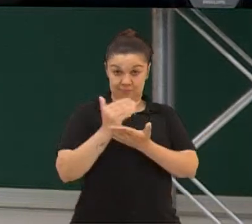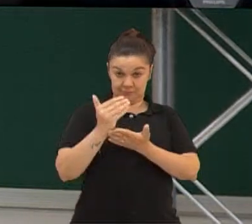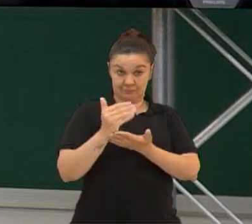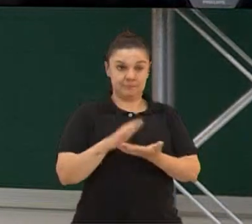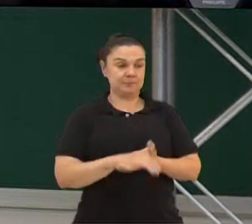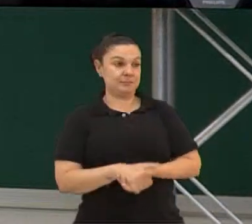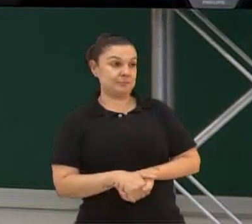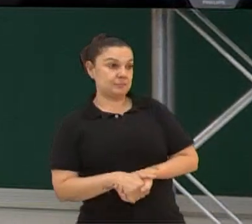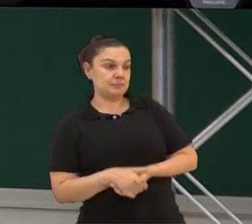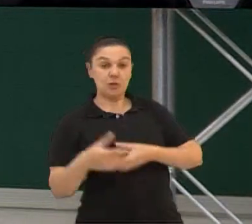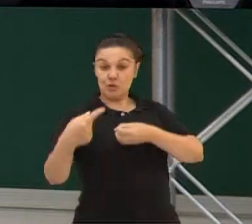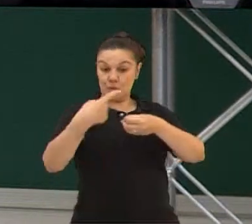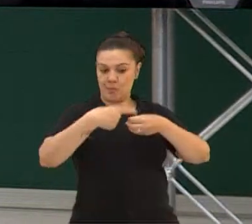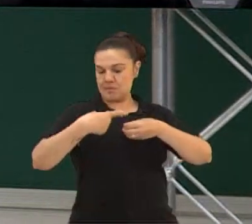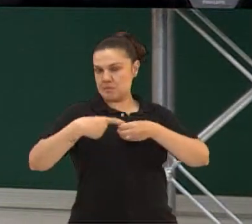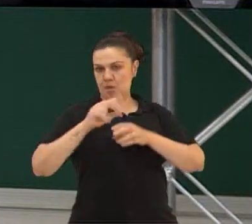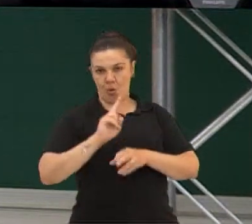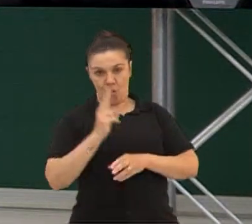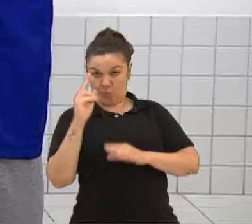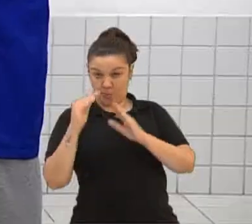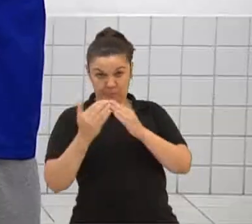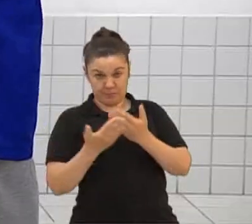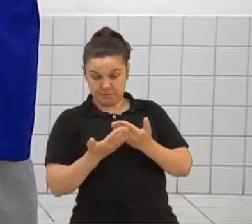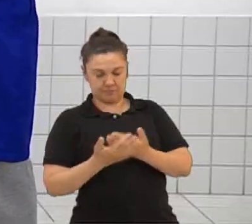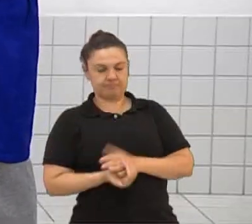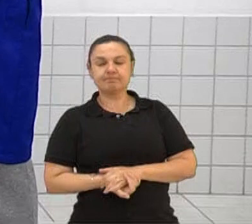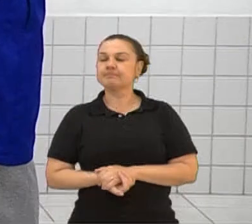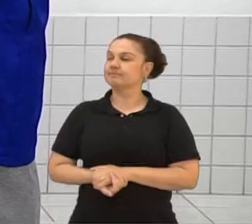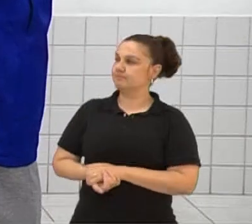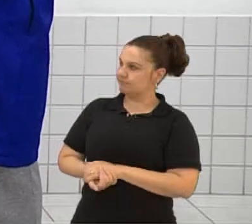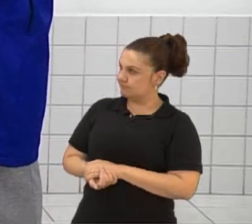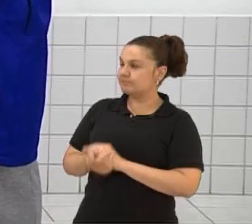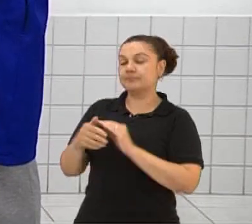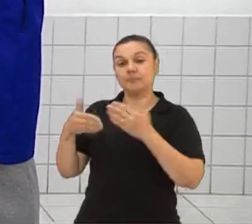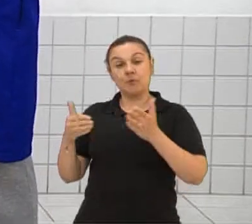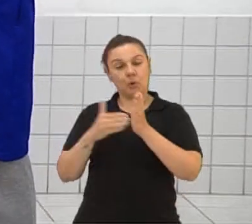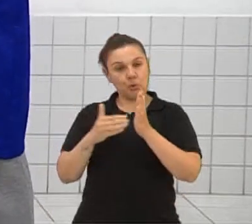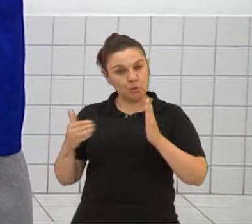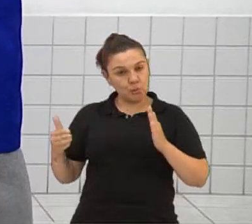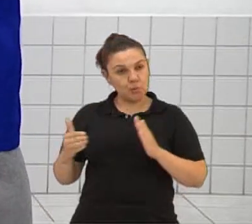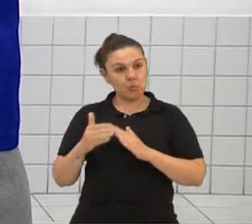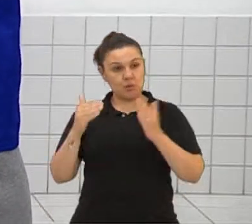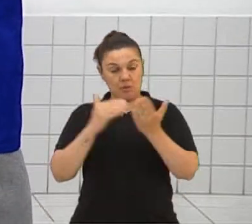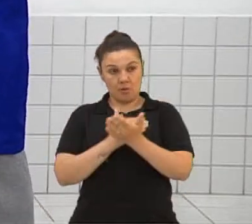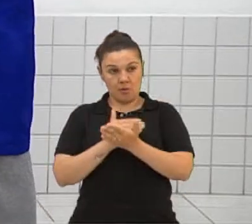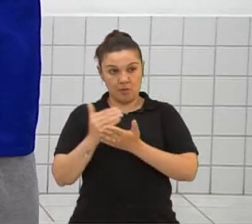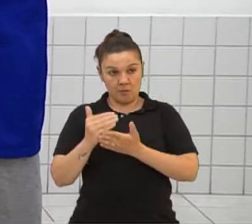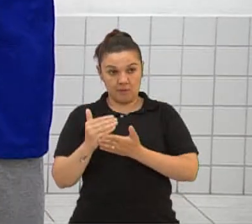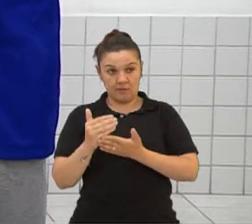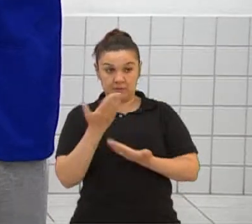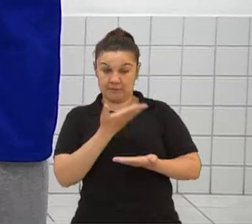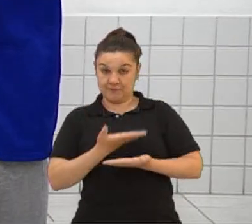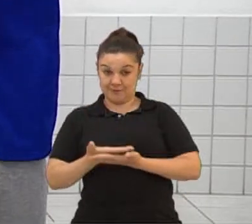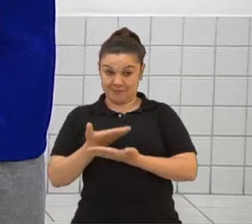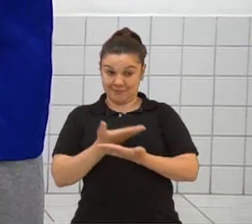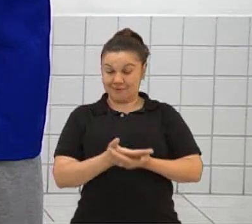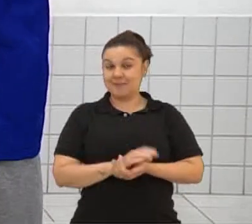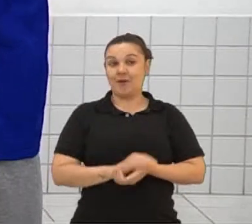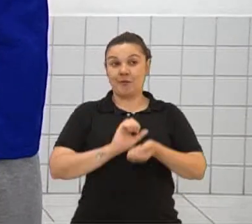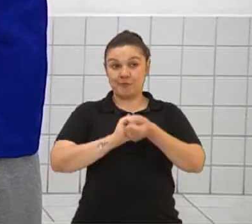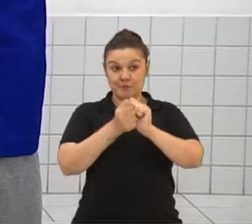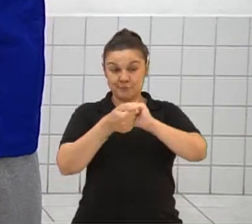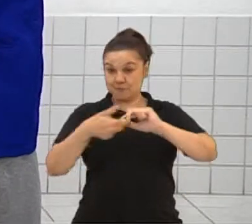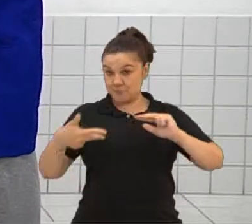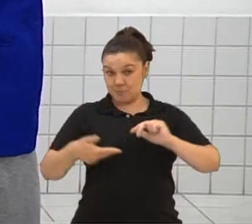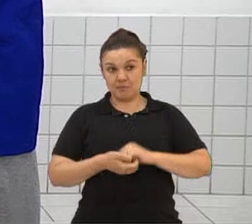praticada numa cidade ou mesmo numa escola. Exatamente. Então, tudo que a gente está falando no início aqui, do início do